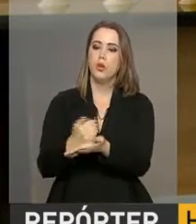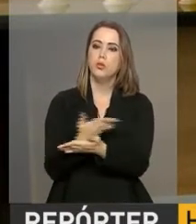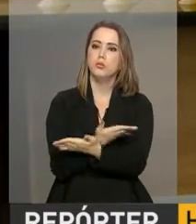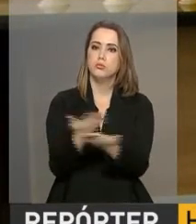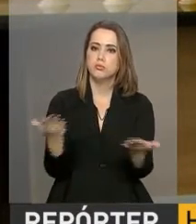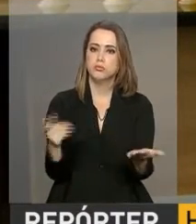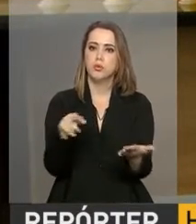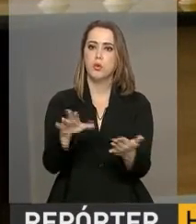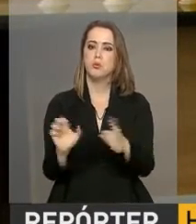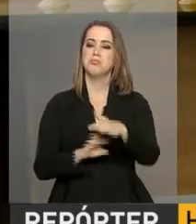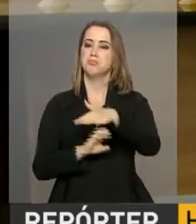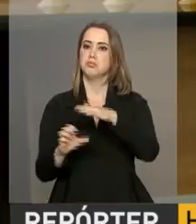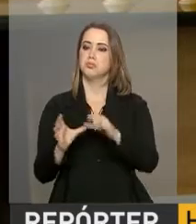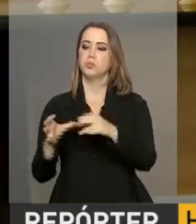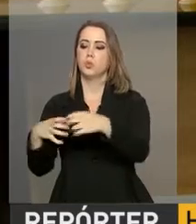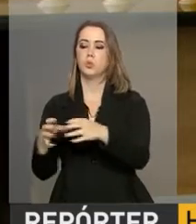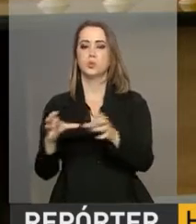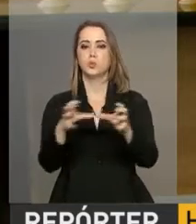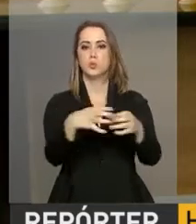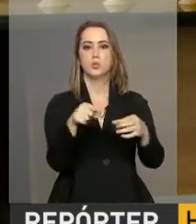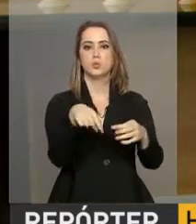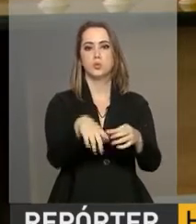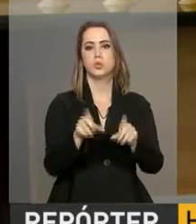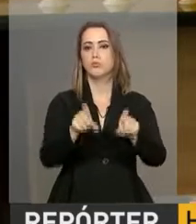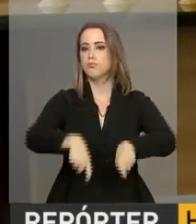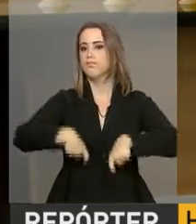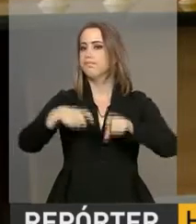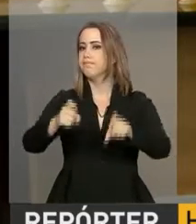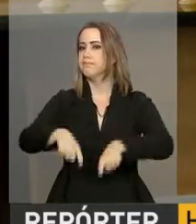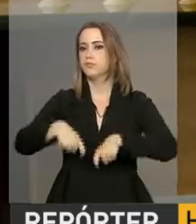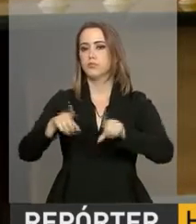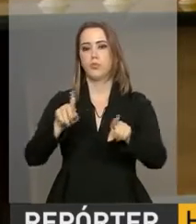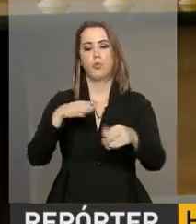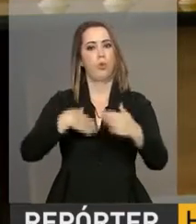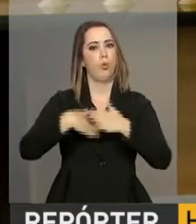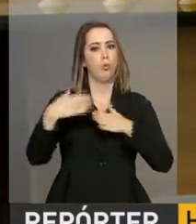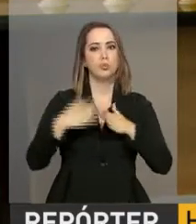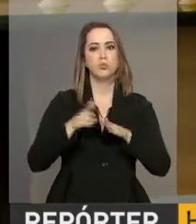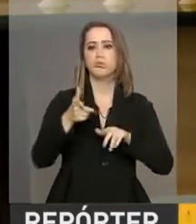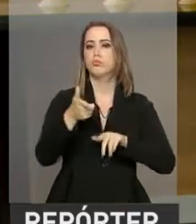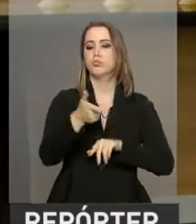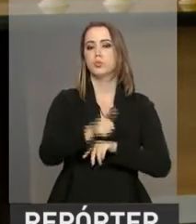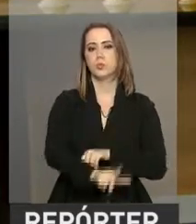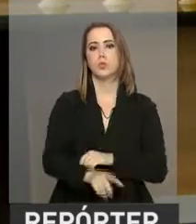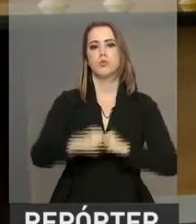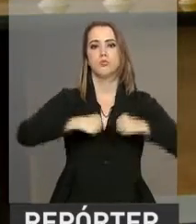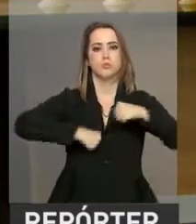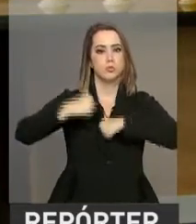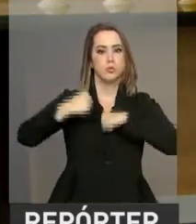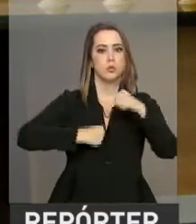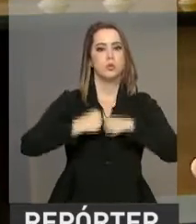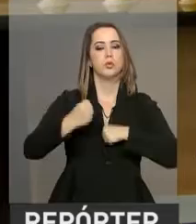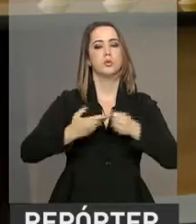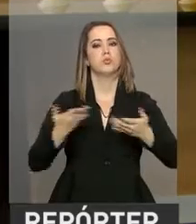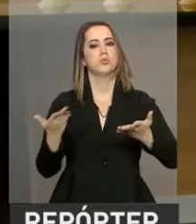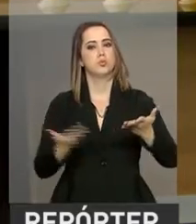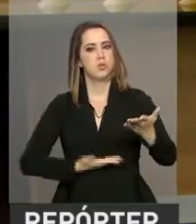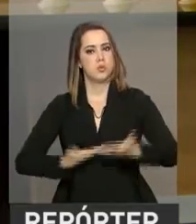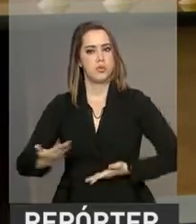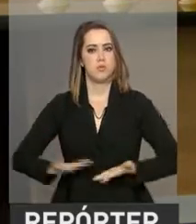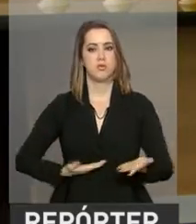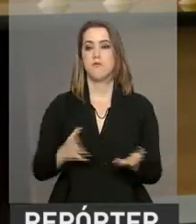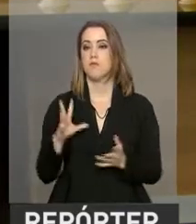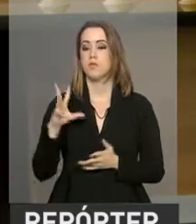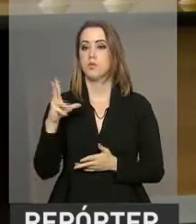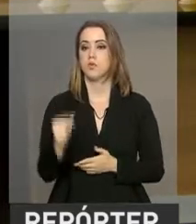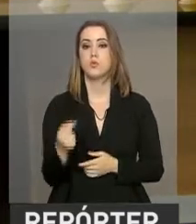ofertamos ao setor, seja do agronegócio, ao setor produtivo como um todo, à indústria, a prestadores de serviço,